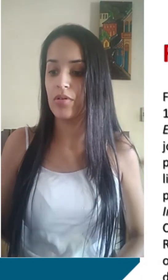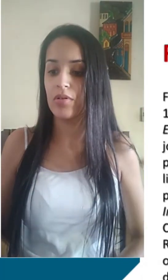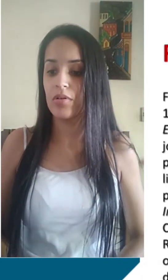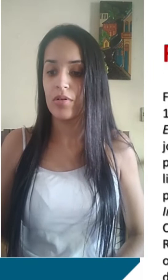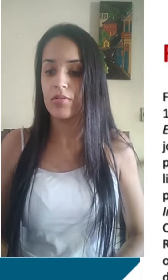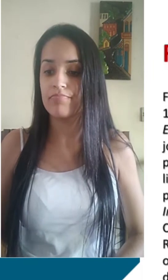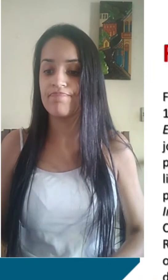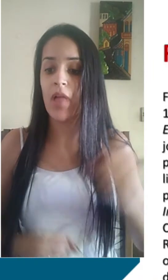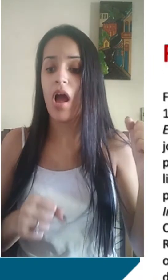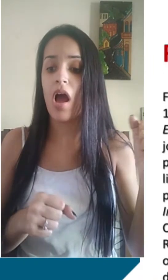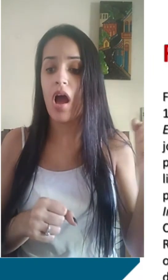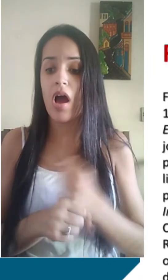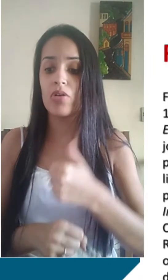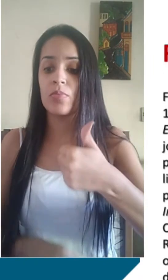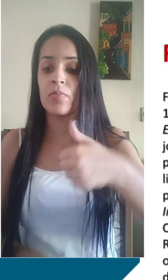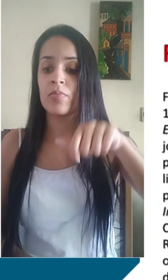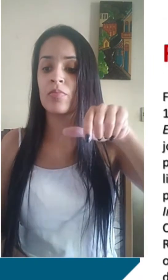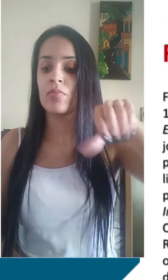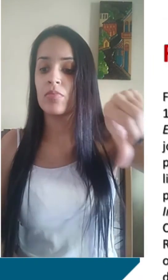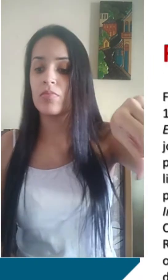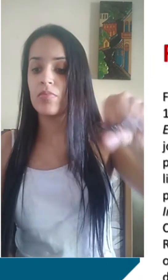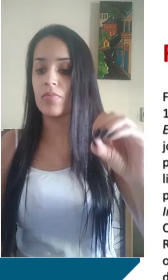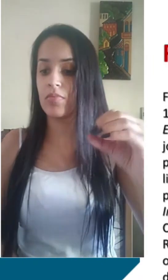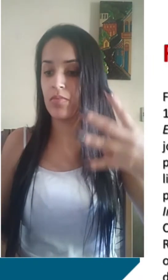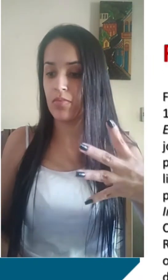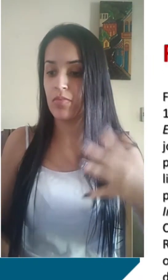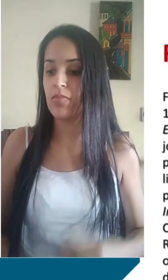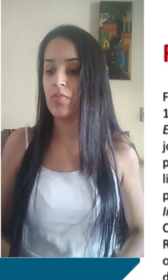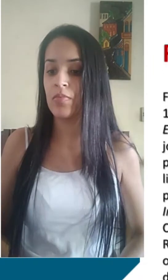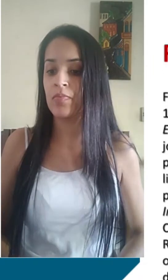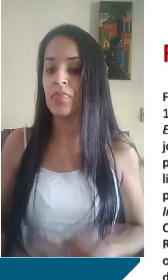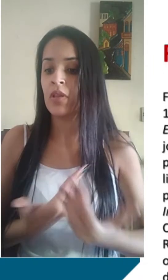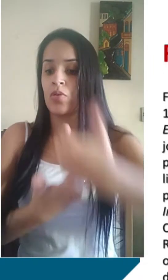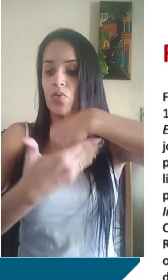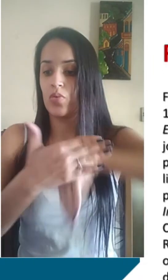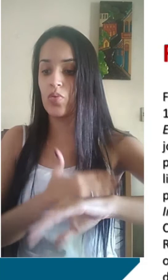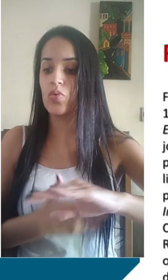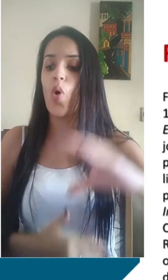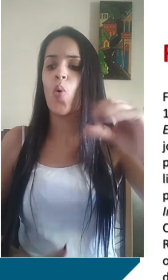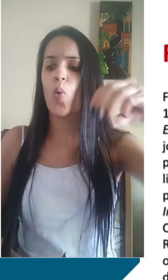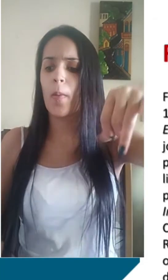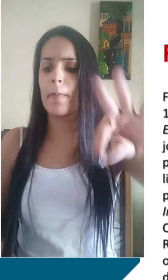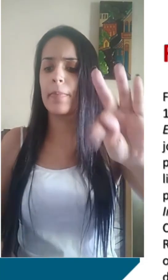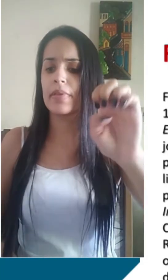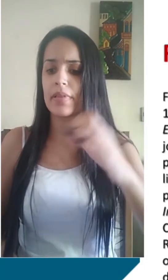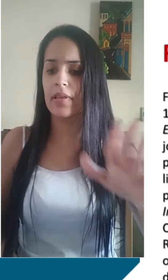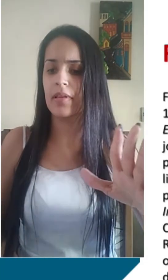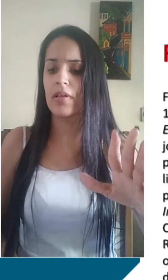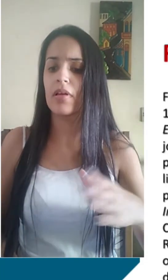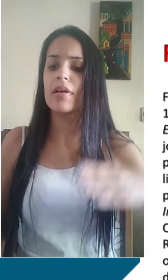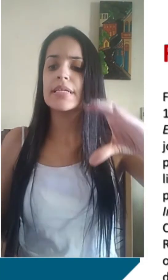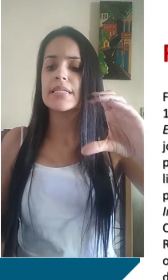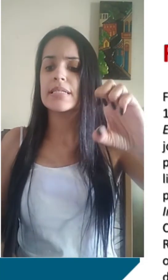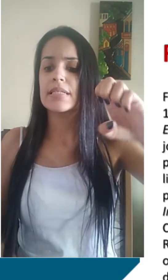Heleno-Latina de Roma. Não sei se é assim que se pronuncia. Em 1961, a antologia